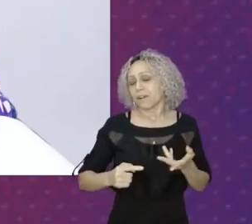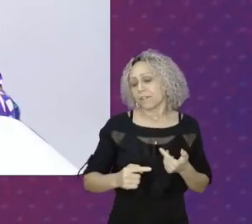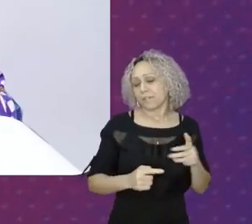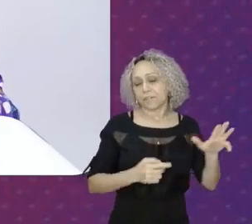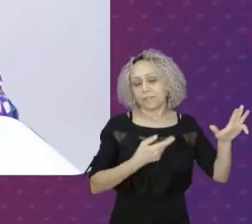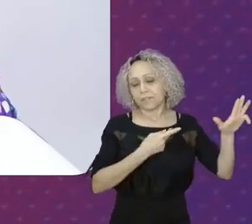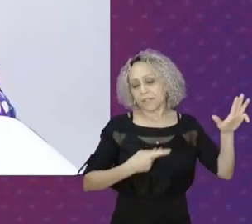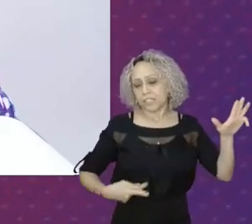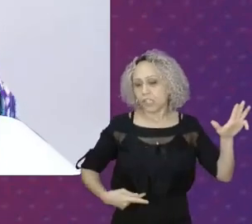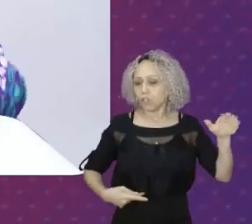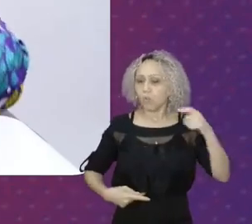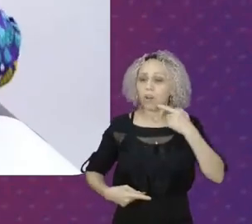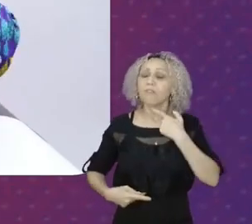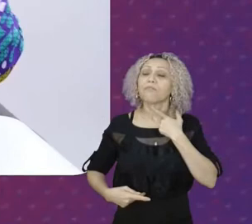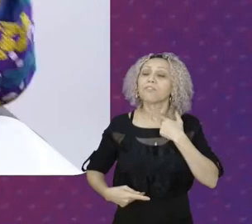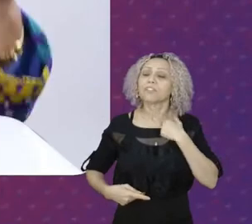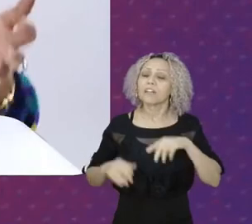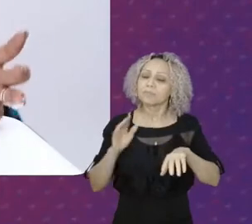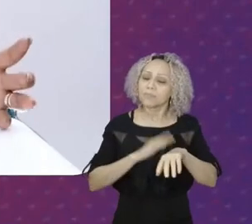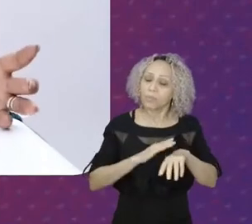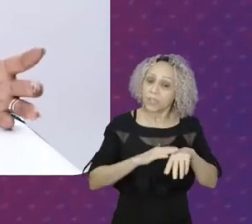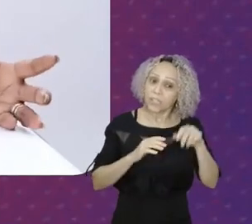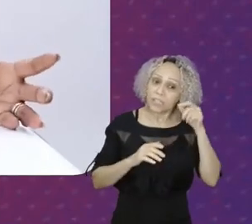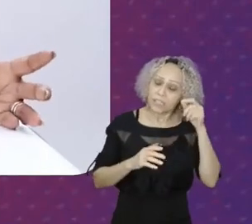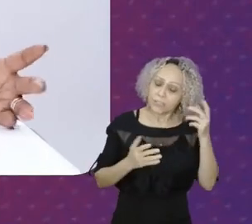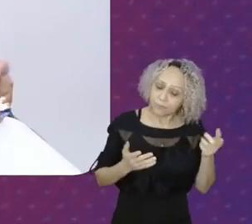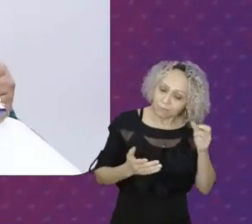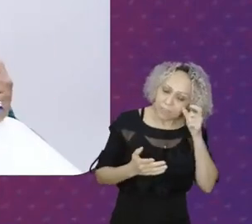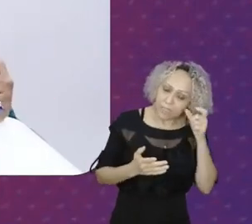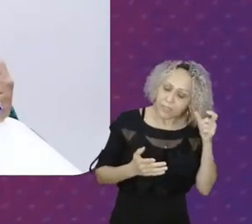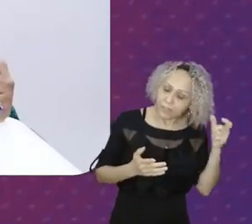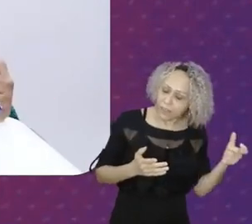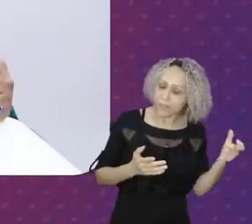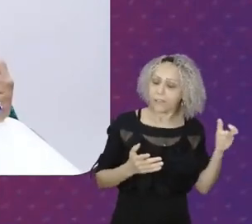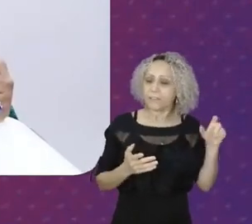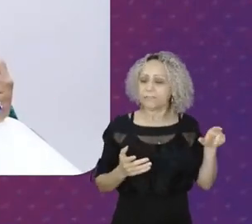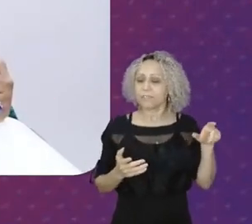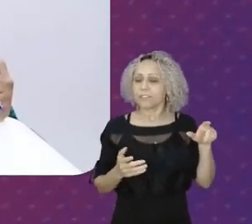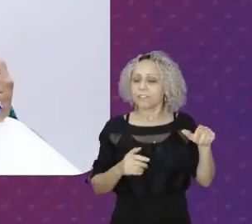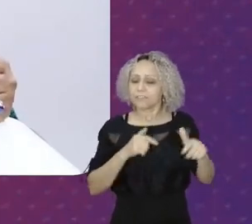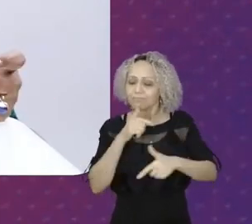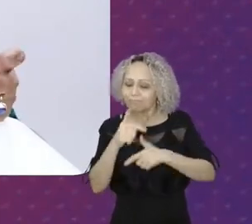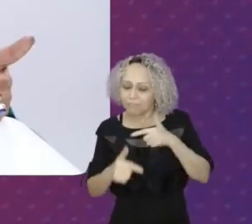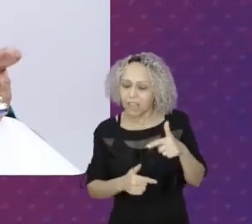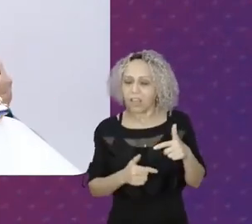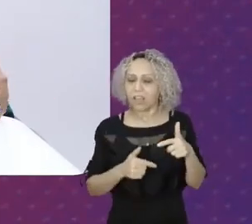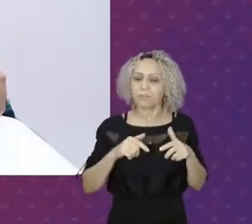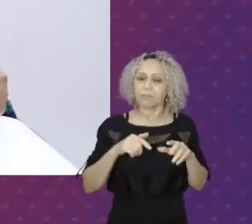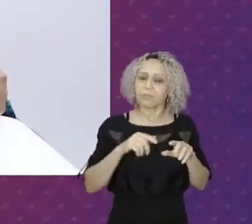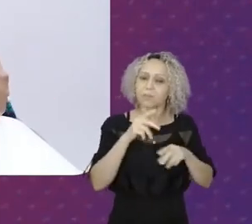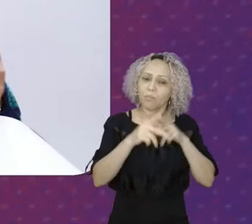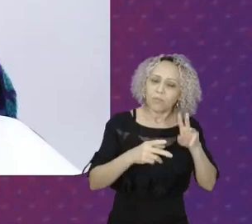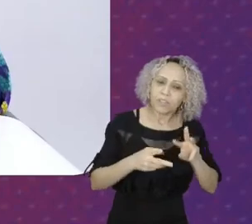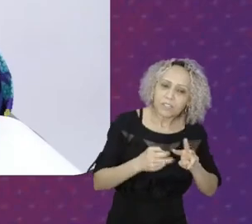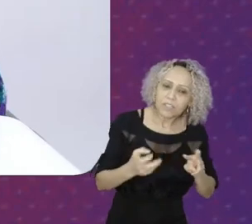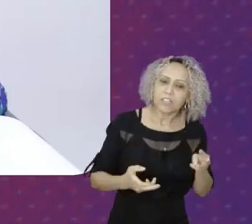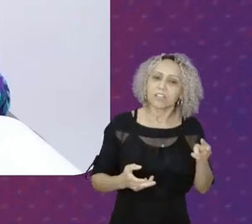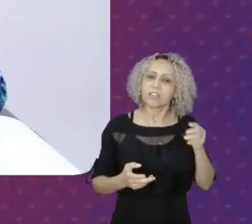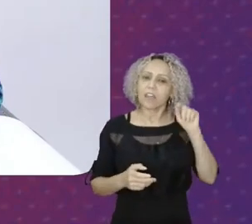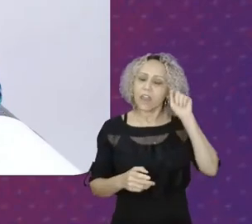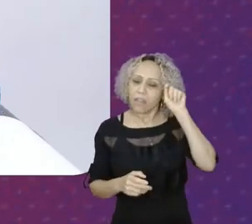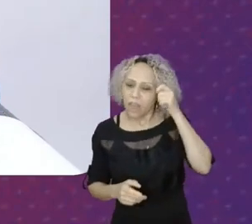nosso partido, é a vontade da federação, mas o